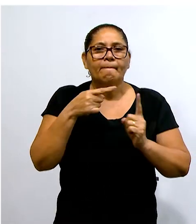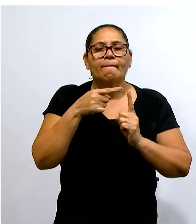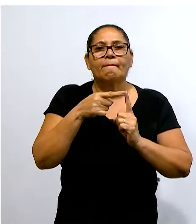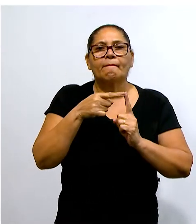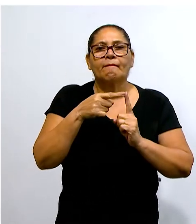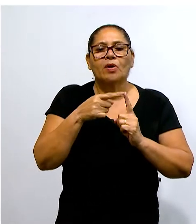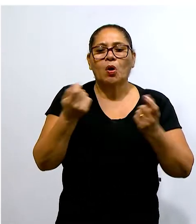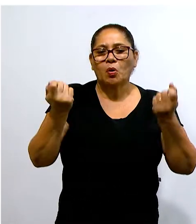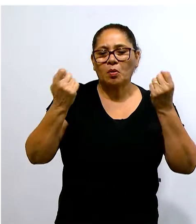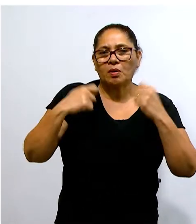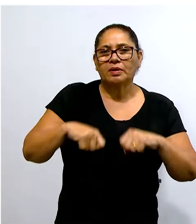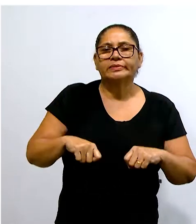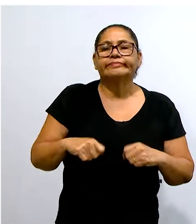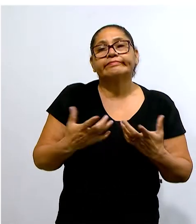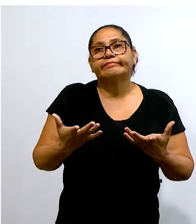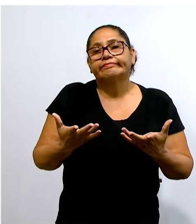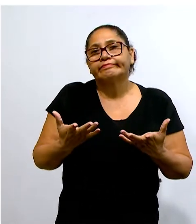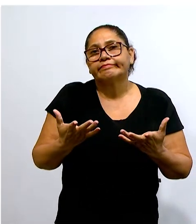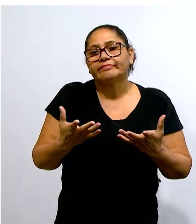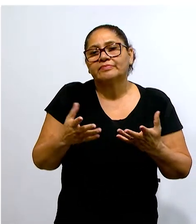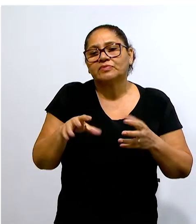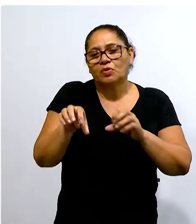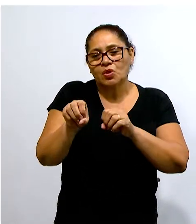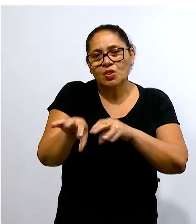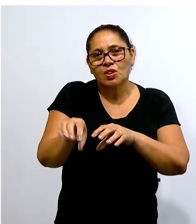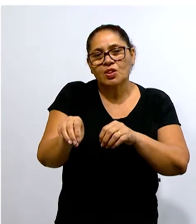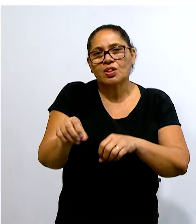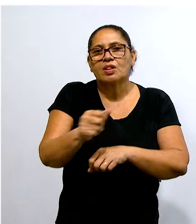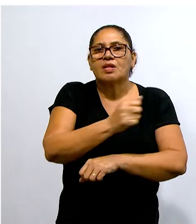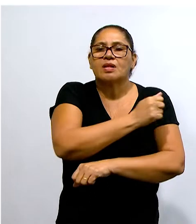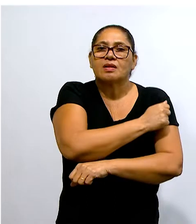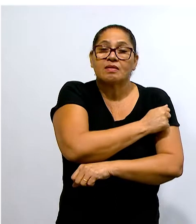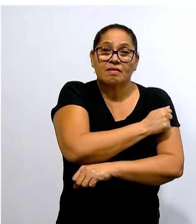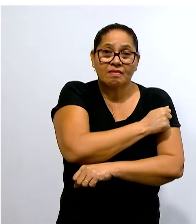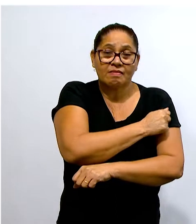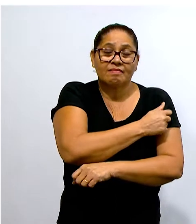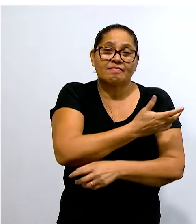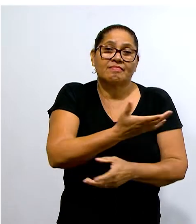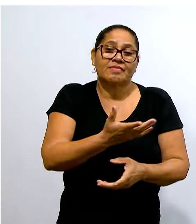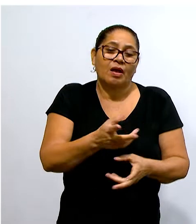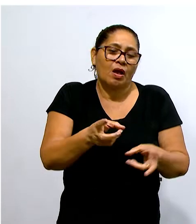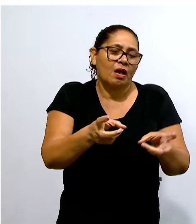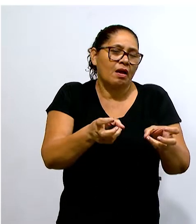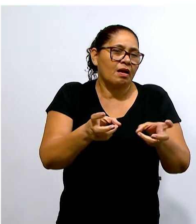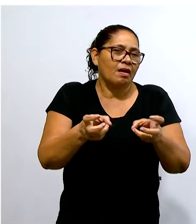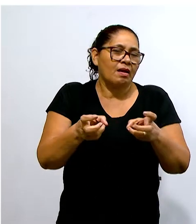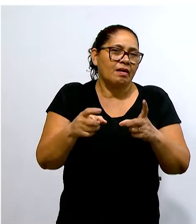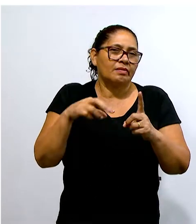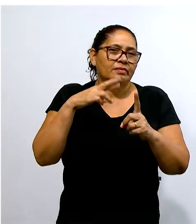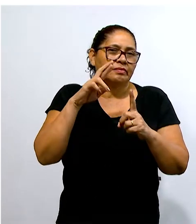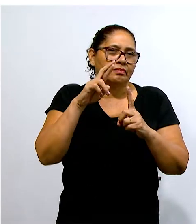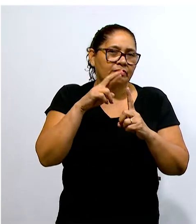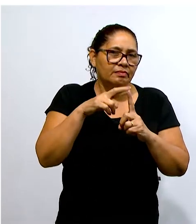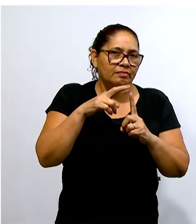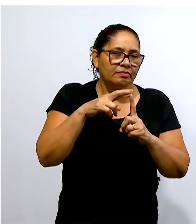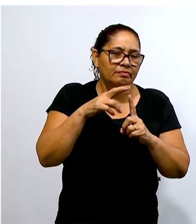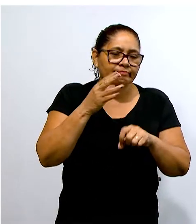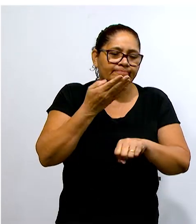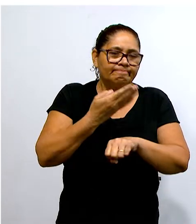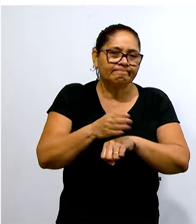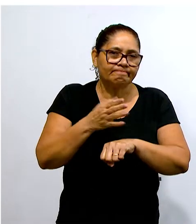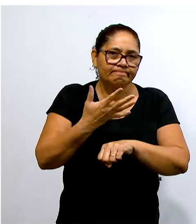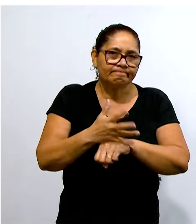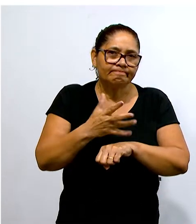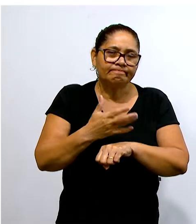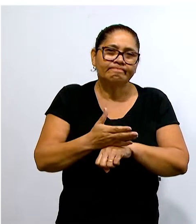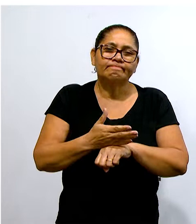capacidade que se pretende desenvolver nos seus educandos. Então, observando essas referências para análise da prática,